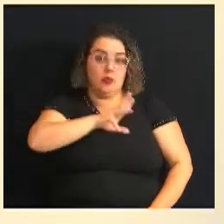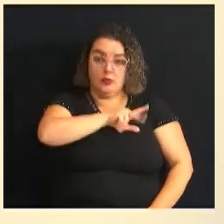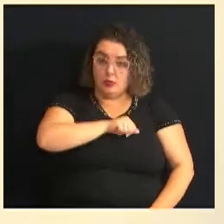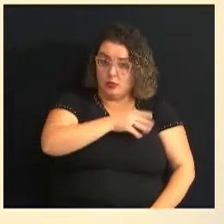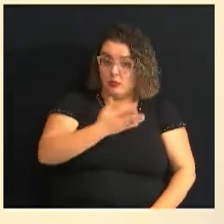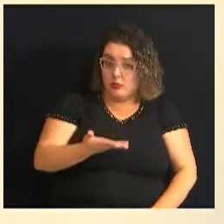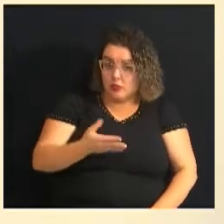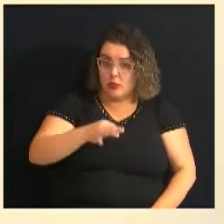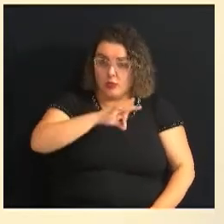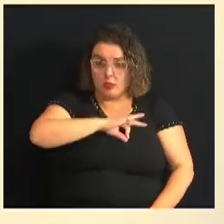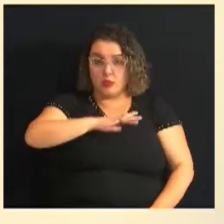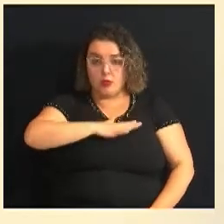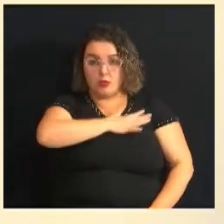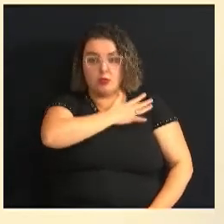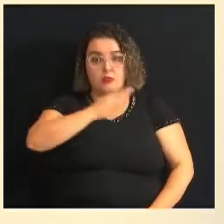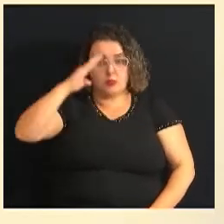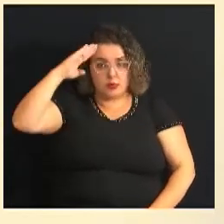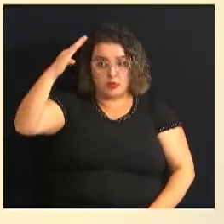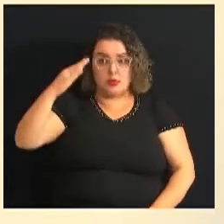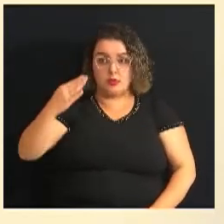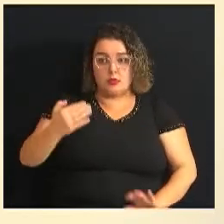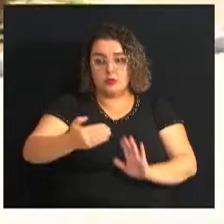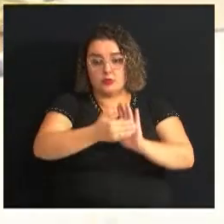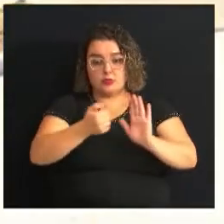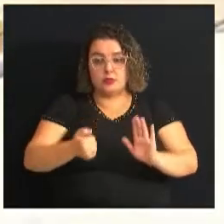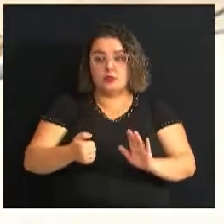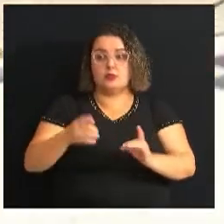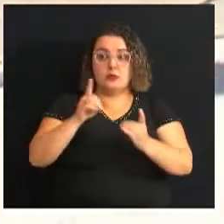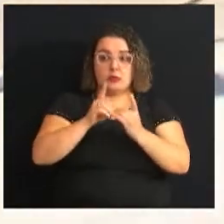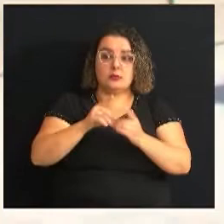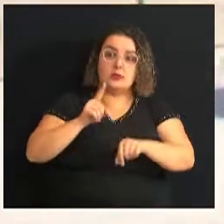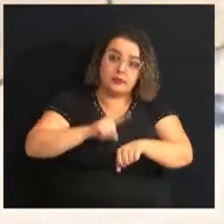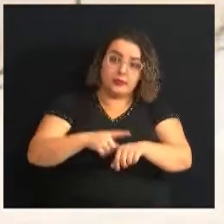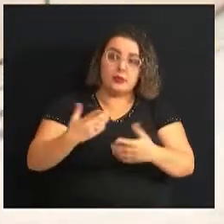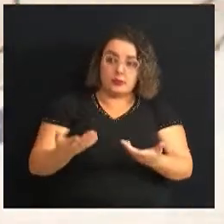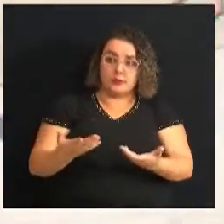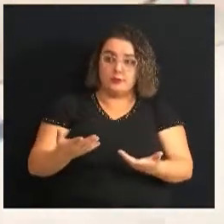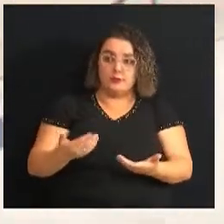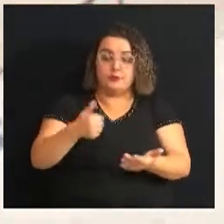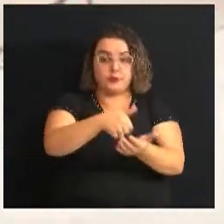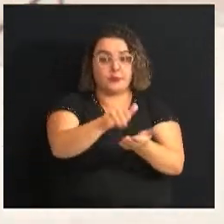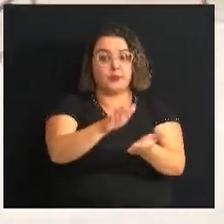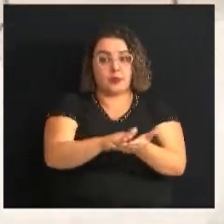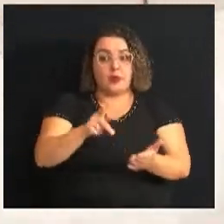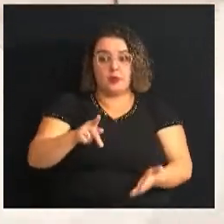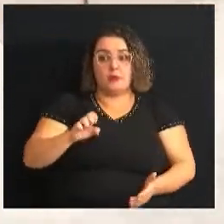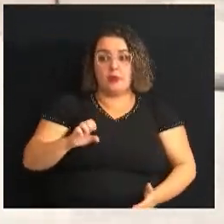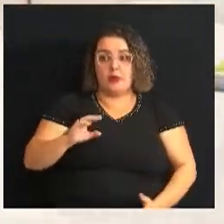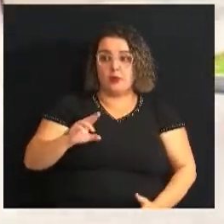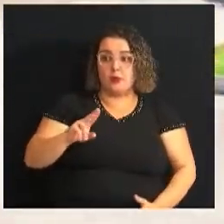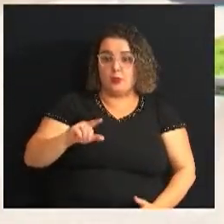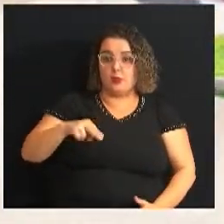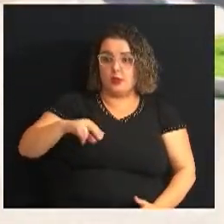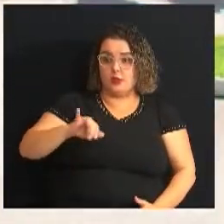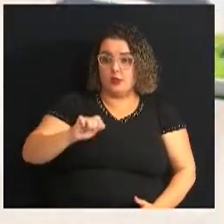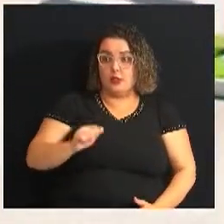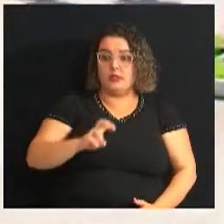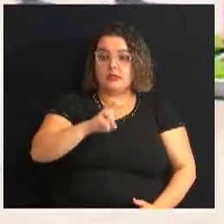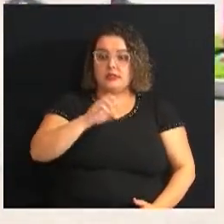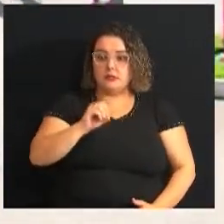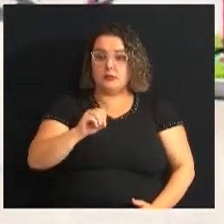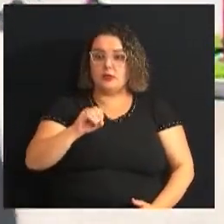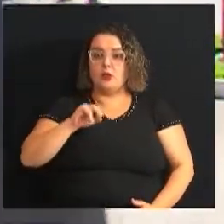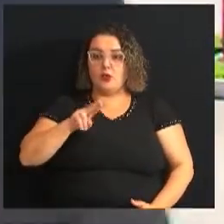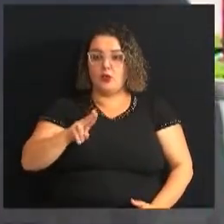está tirando, na verdade, um atendimento que poderia ser feito naquela hora. Além disso, a multa pecuniária será de 50 UFIQs, o equivalente a